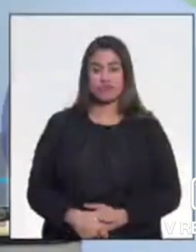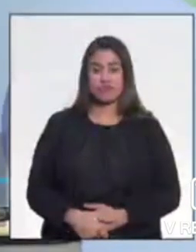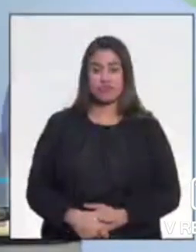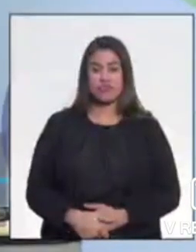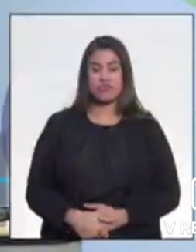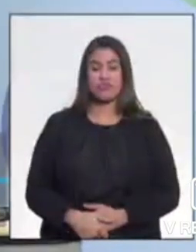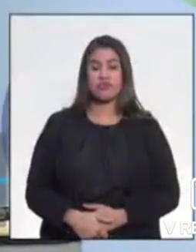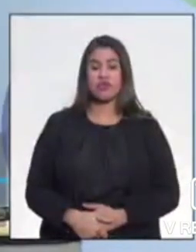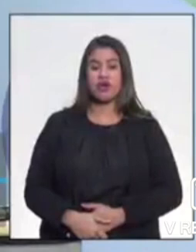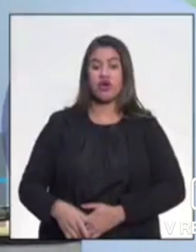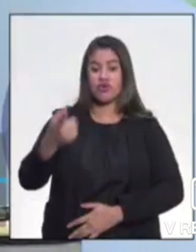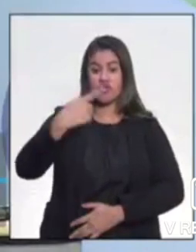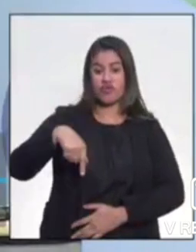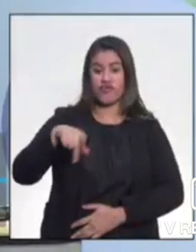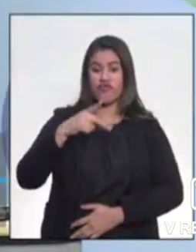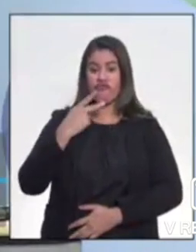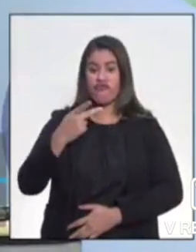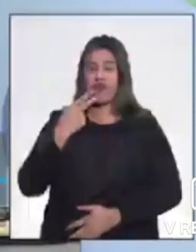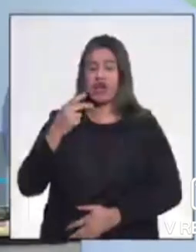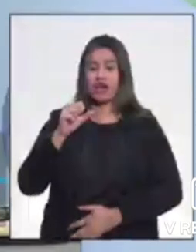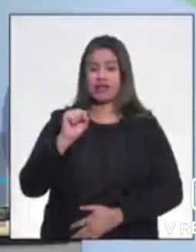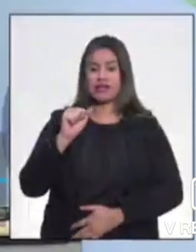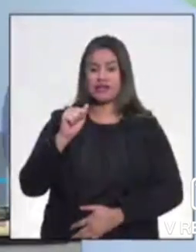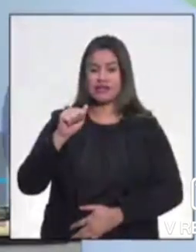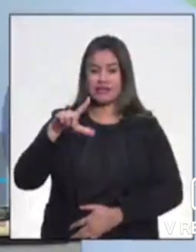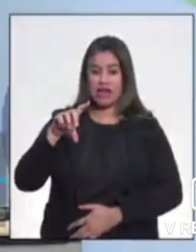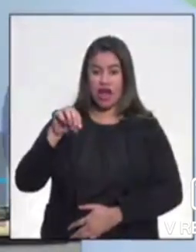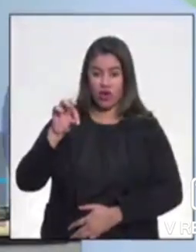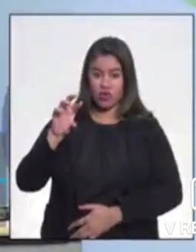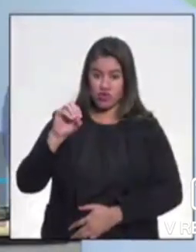Quando a gente fala de salto quântico,